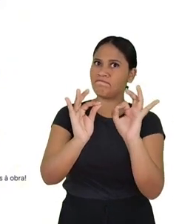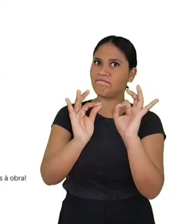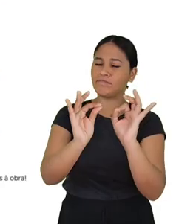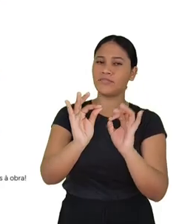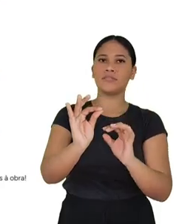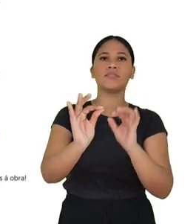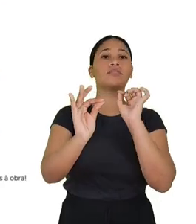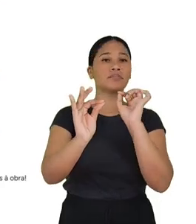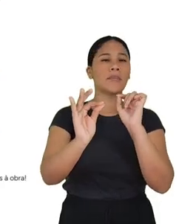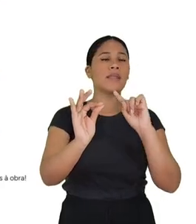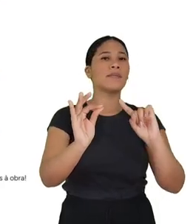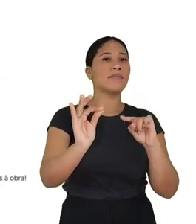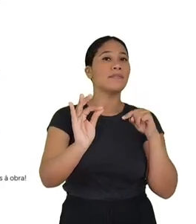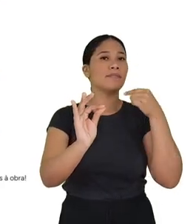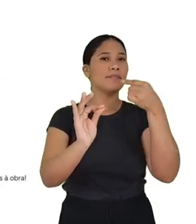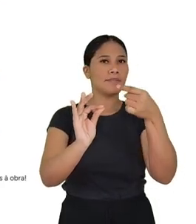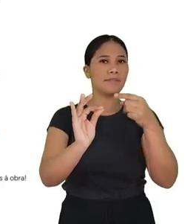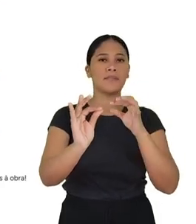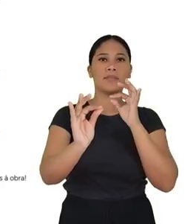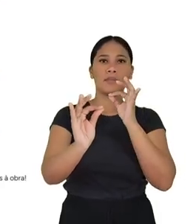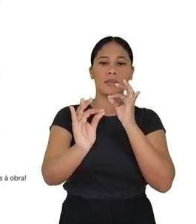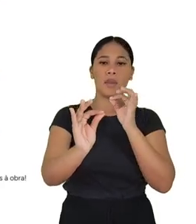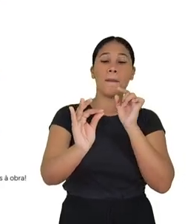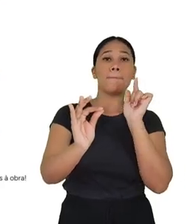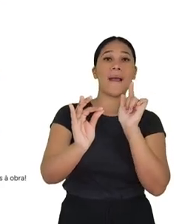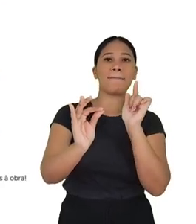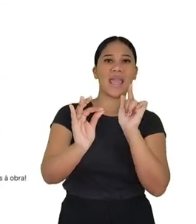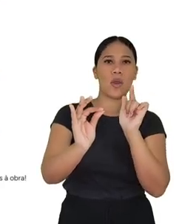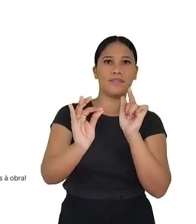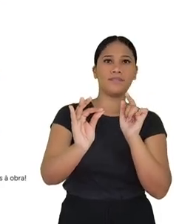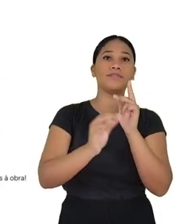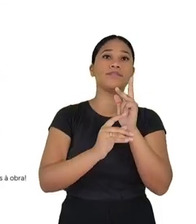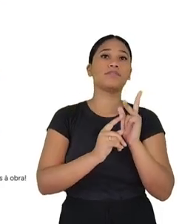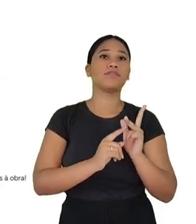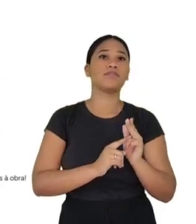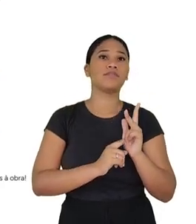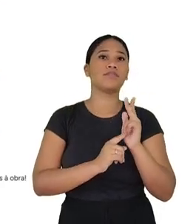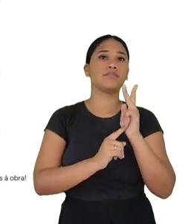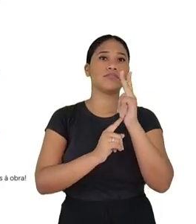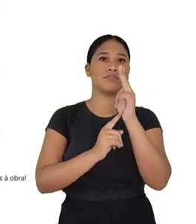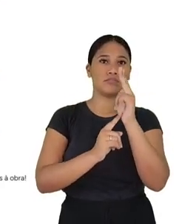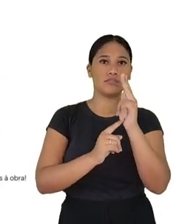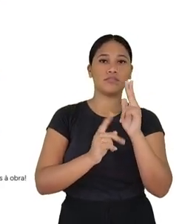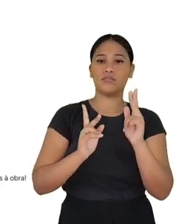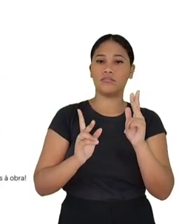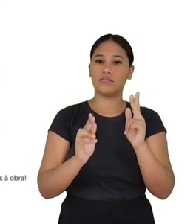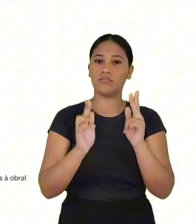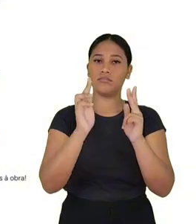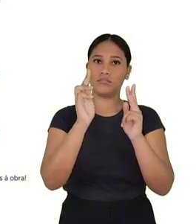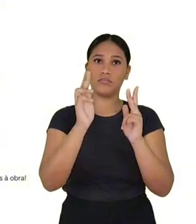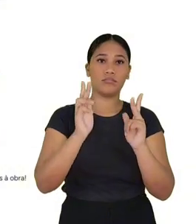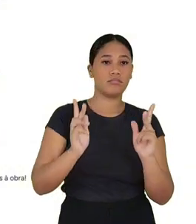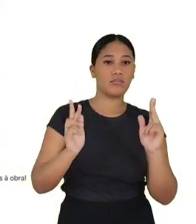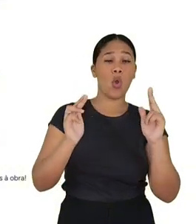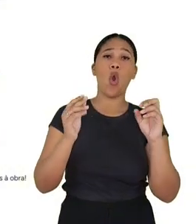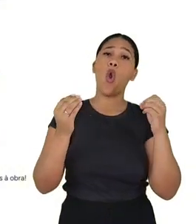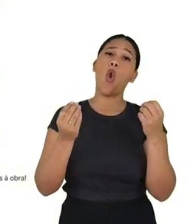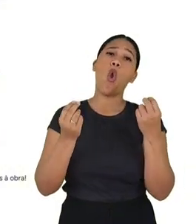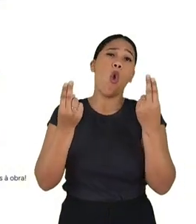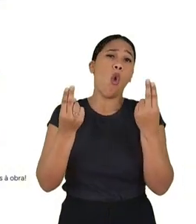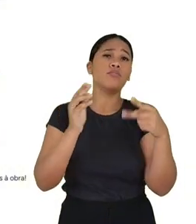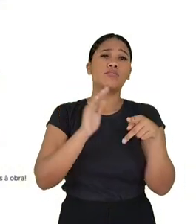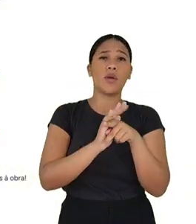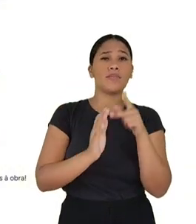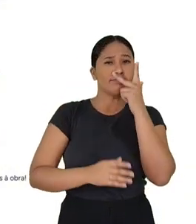prender firmemente ao redor para que ela fique bem selada na ponta do canudo. Passo 2. Utilize o papel para